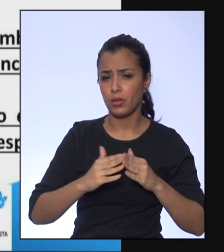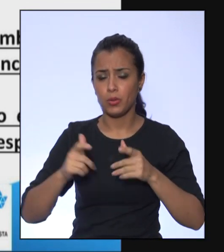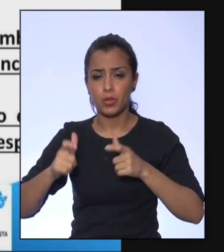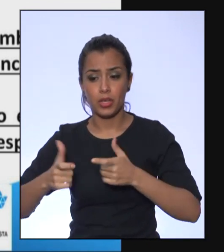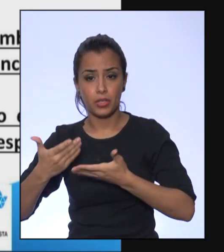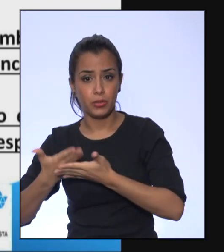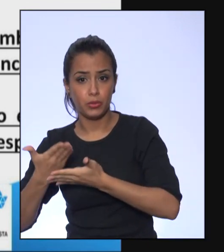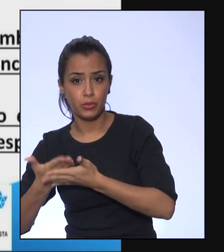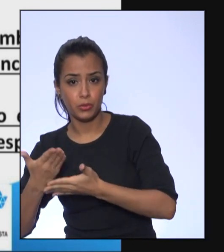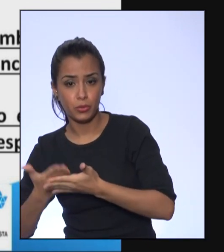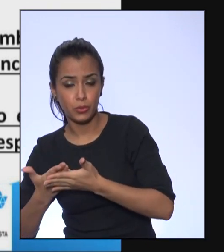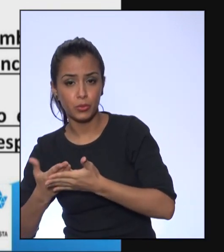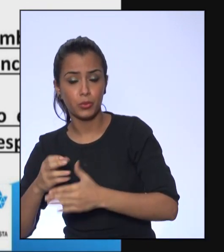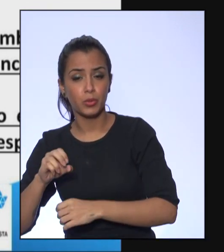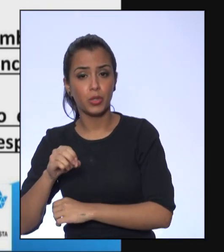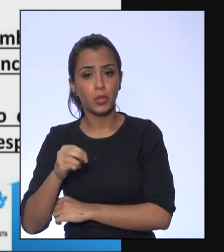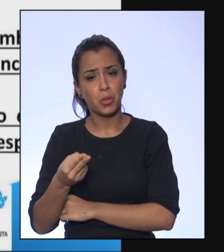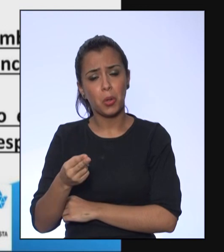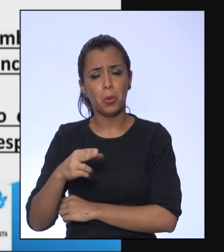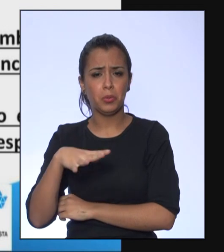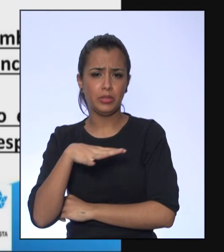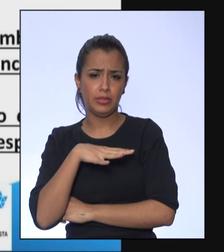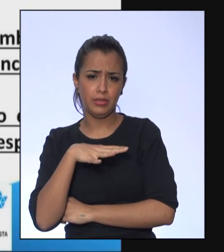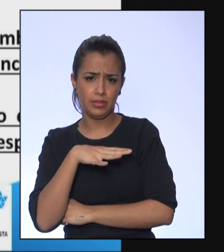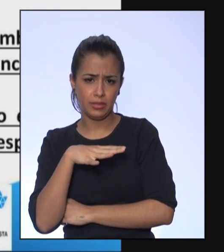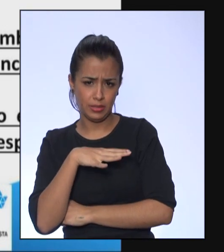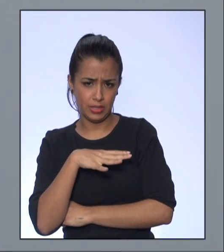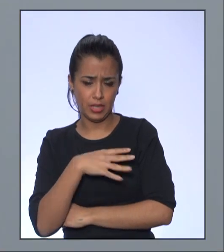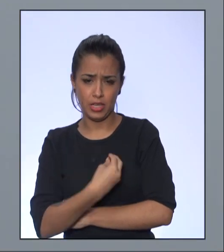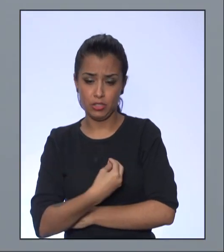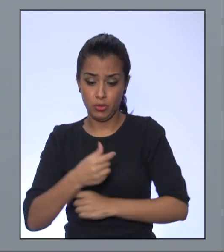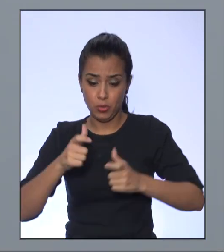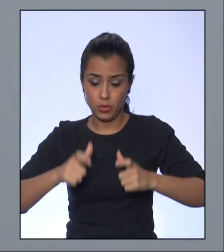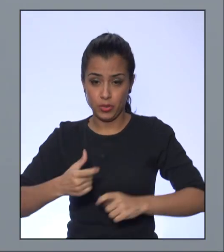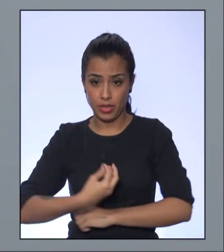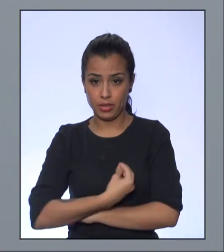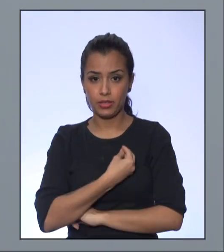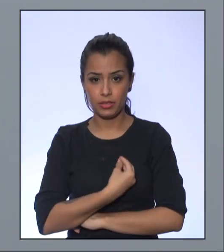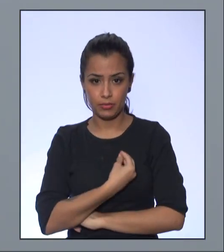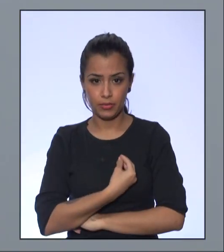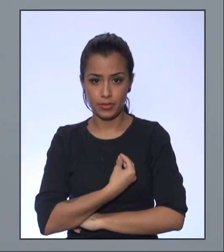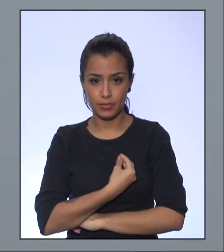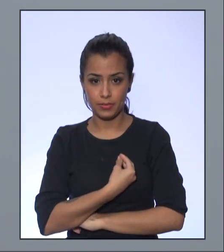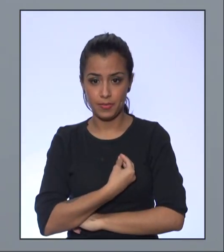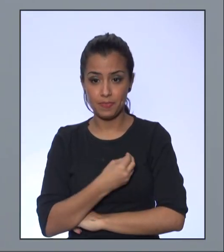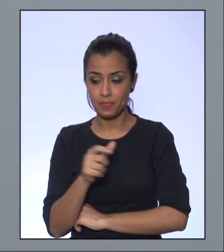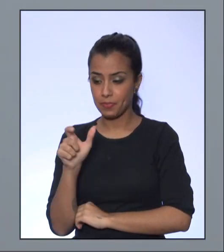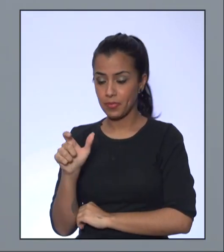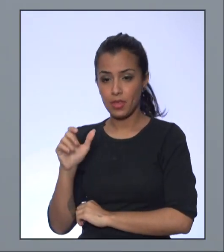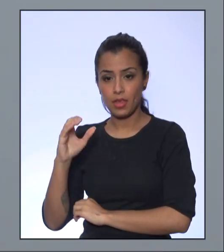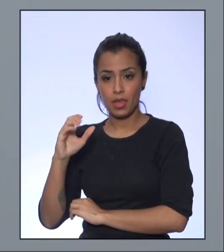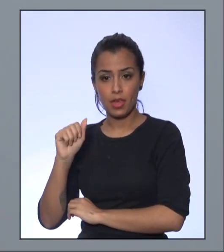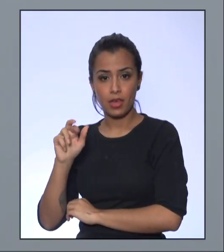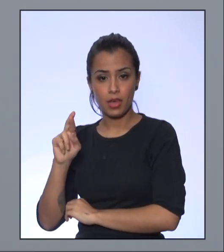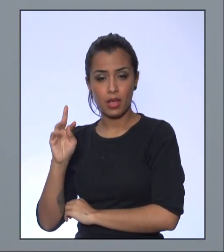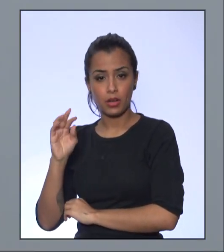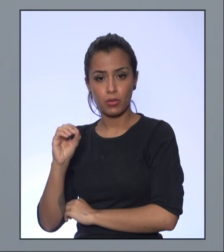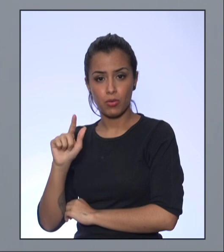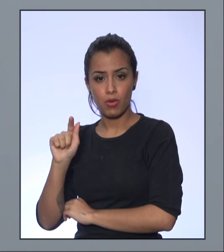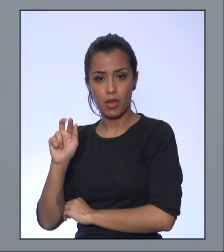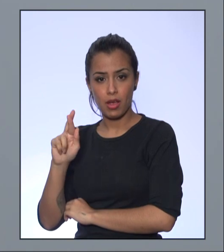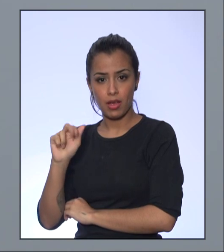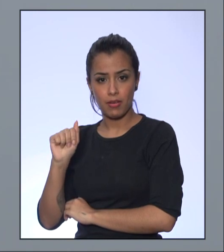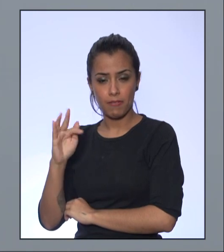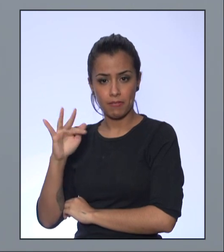mesmo do bairro ou da cidade que vive. No caso da cartografia social, as pessoas, além